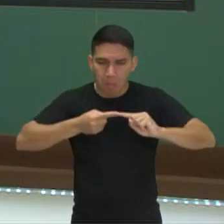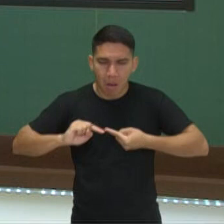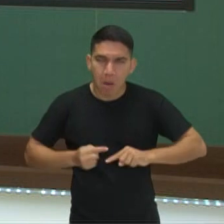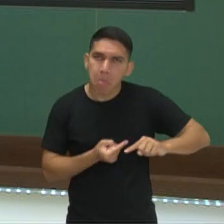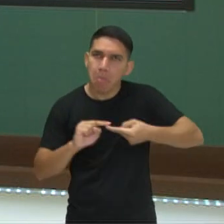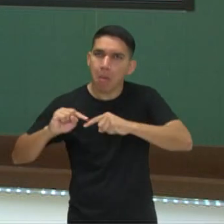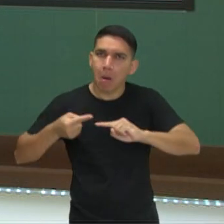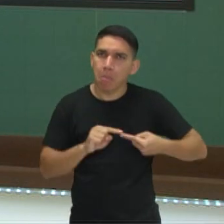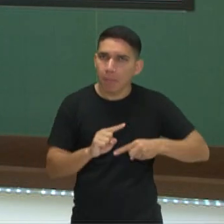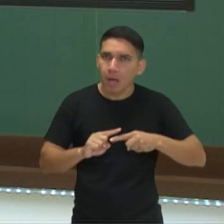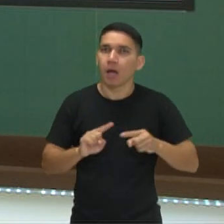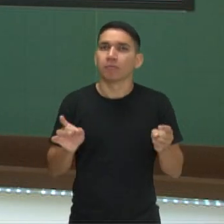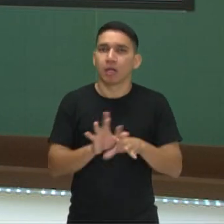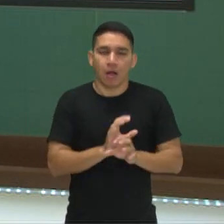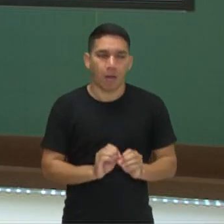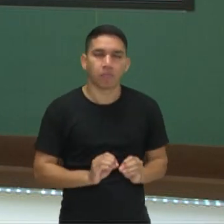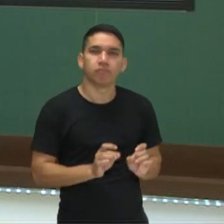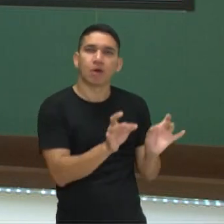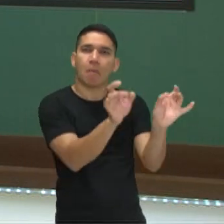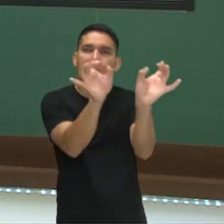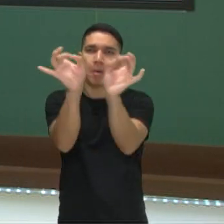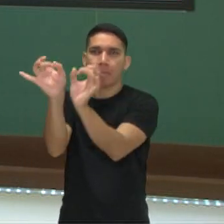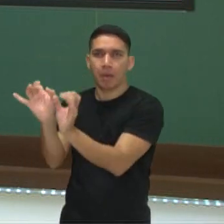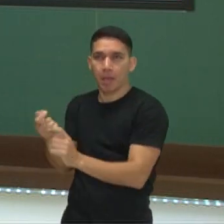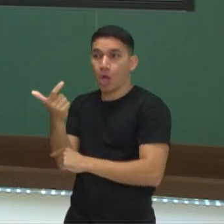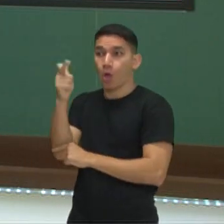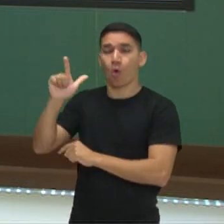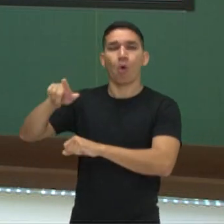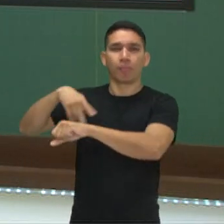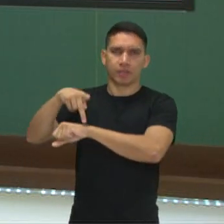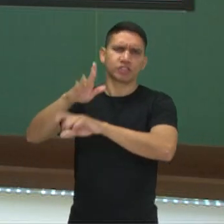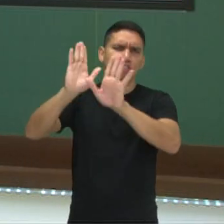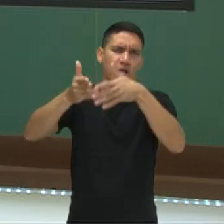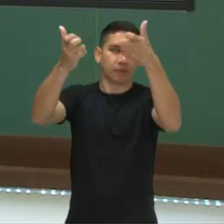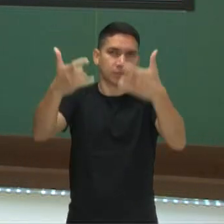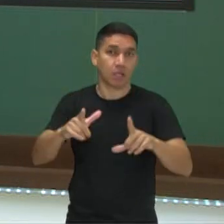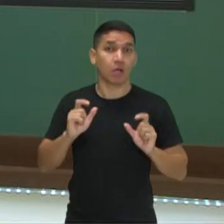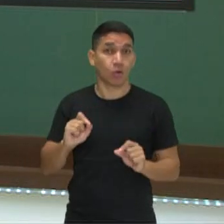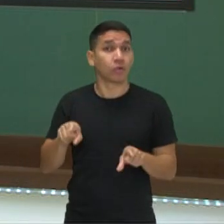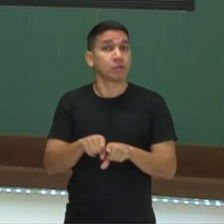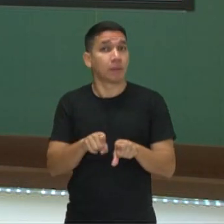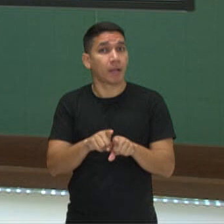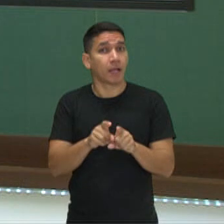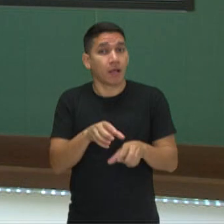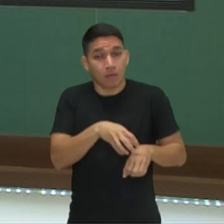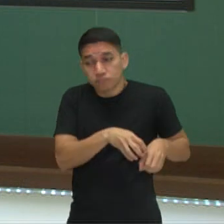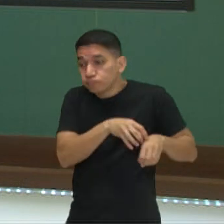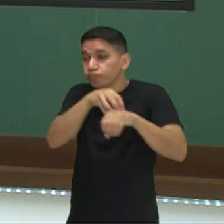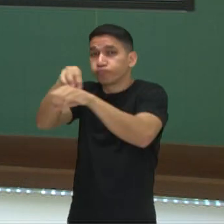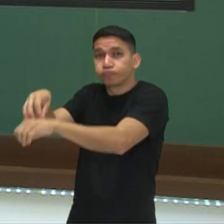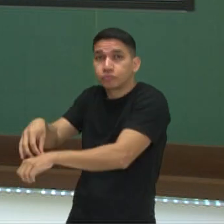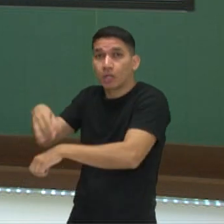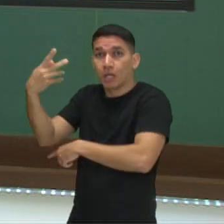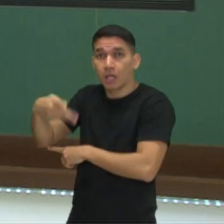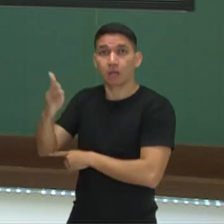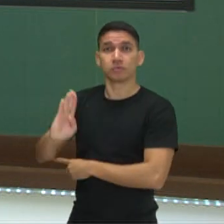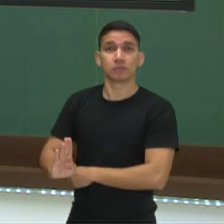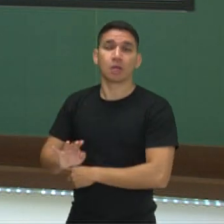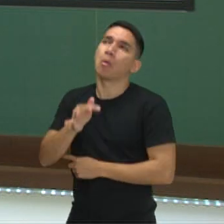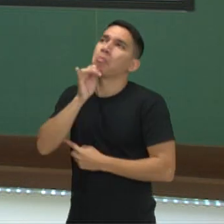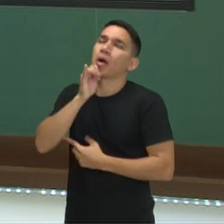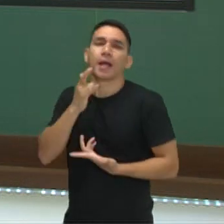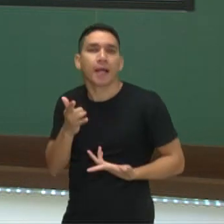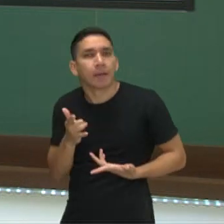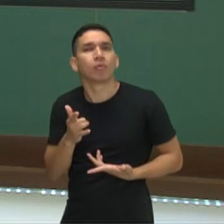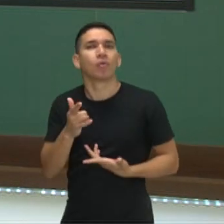esses países, mas também, conforme já falamos aqui, uma parte também é exportada para o Brasil, como carros, por exemplo, Carros